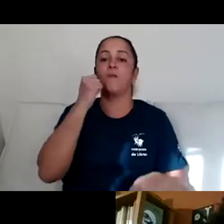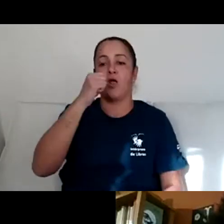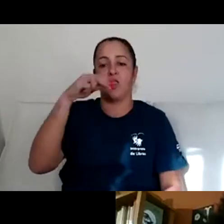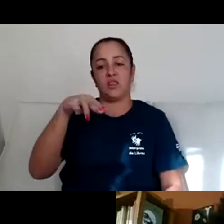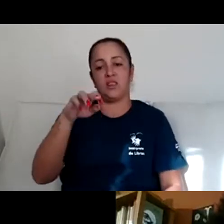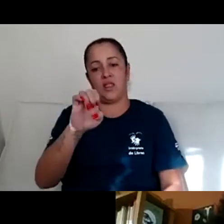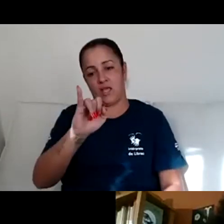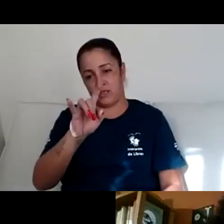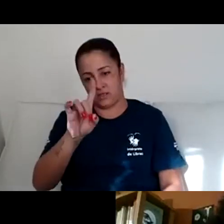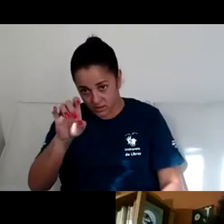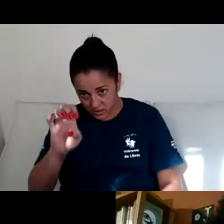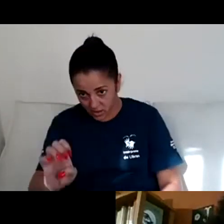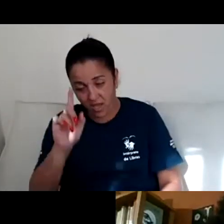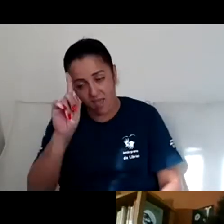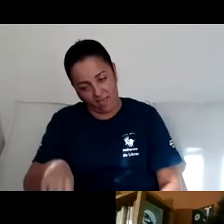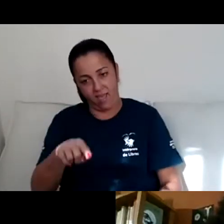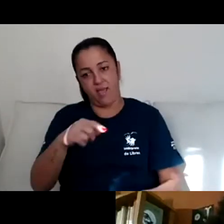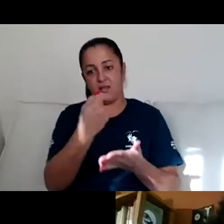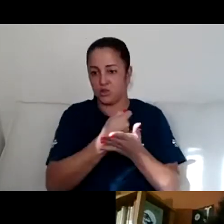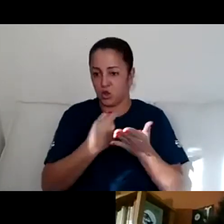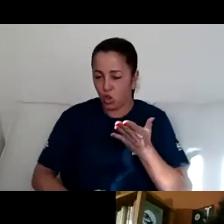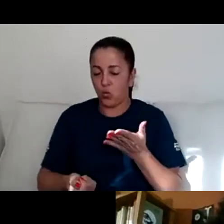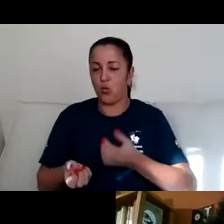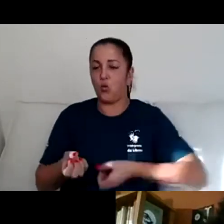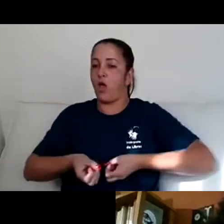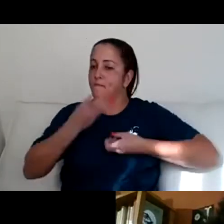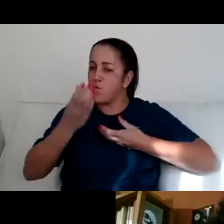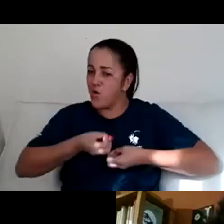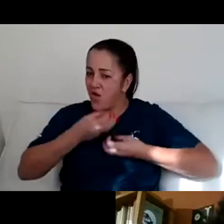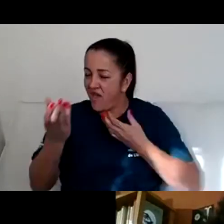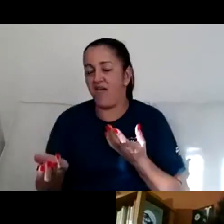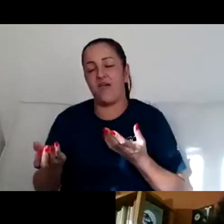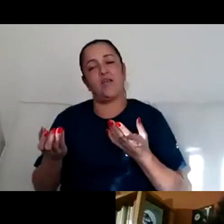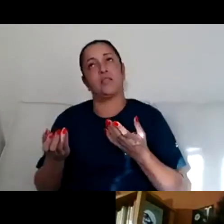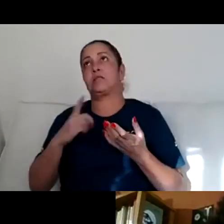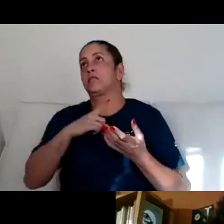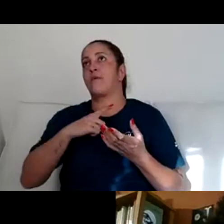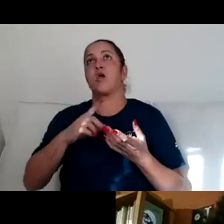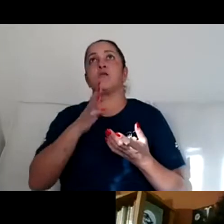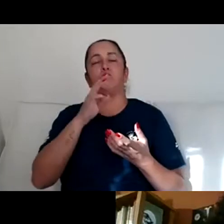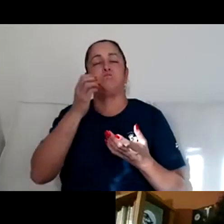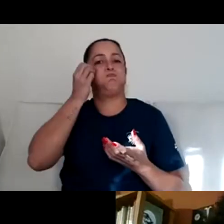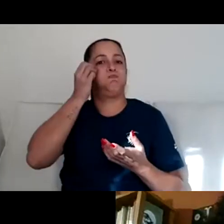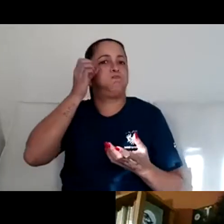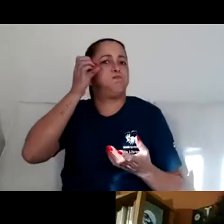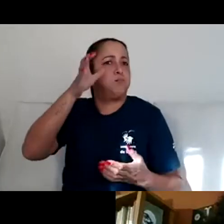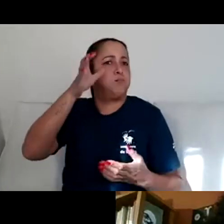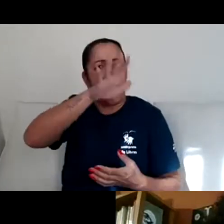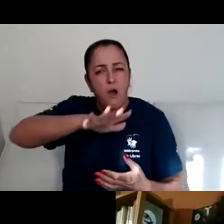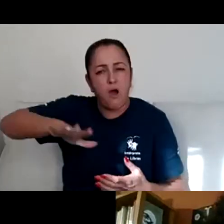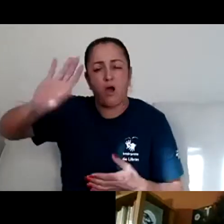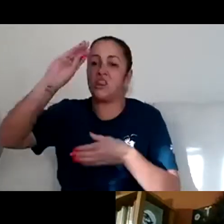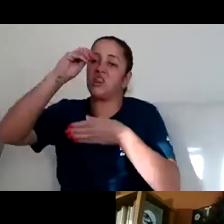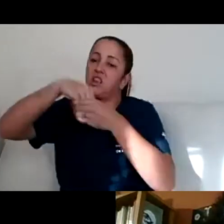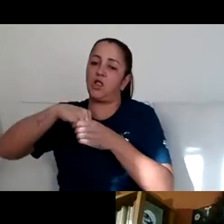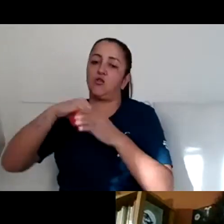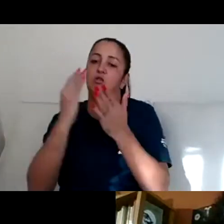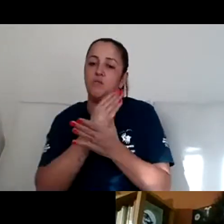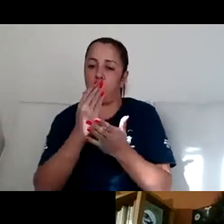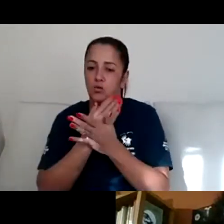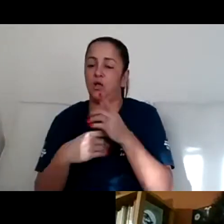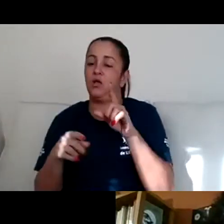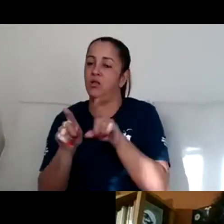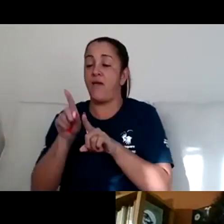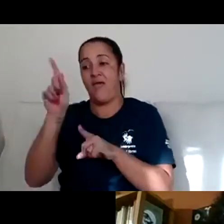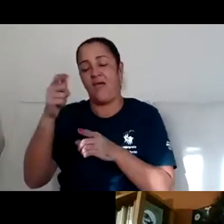e também tem uma vasta experiência em ações dentro da biblioteca. E uma escritora e uma autora, para quem